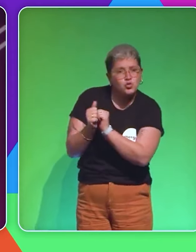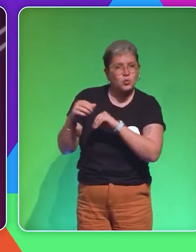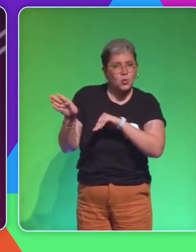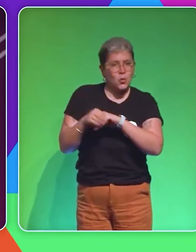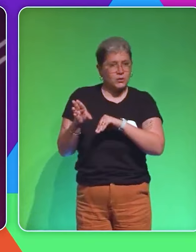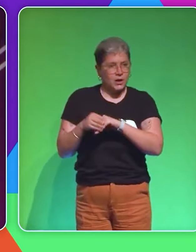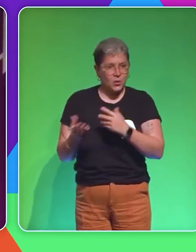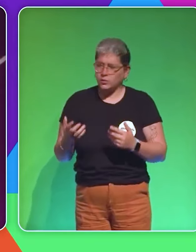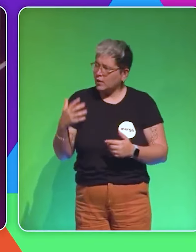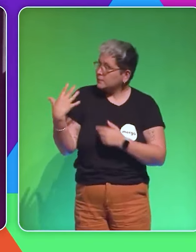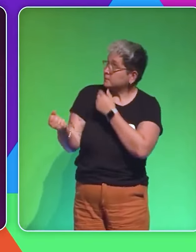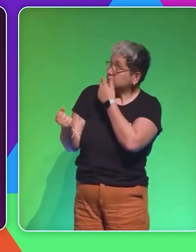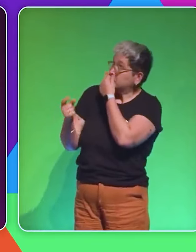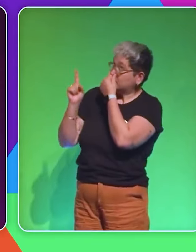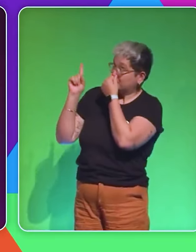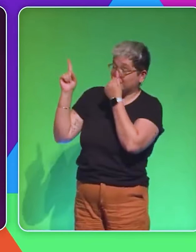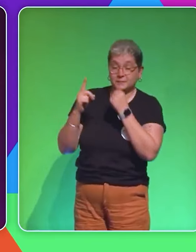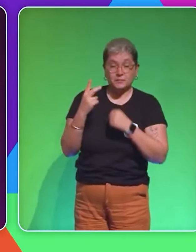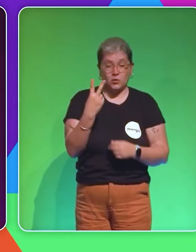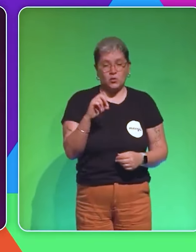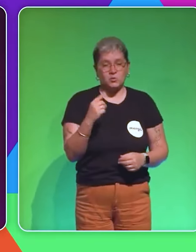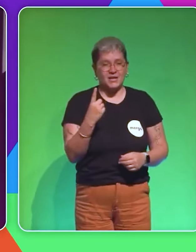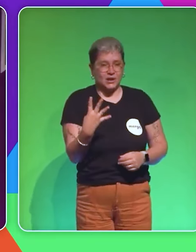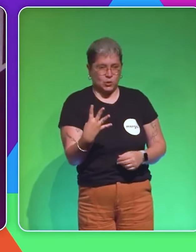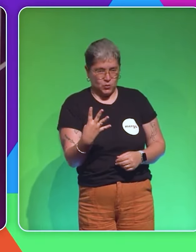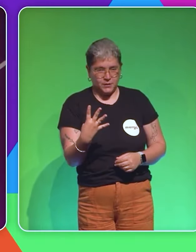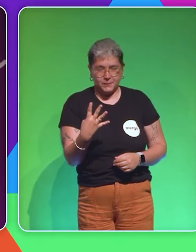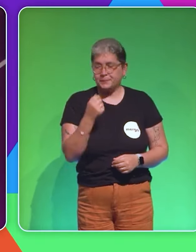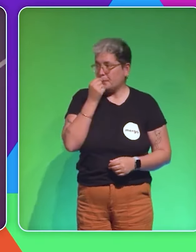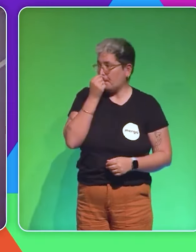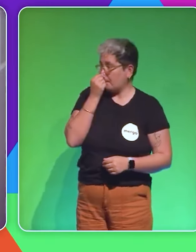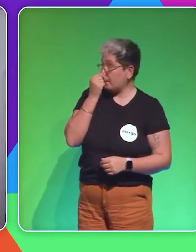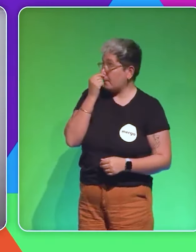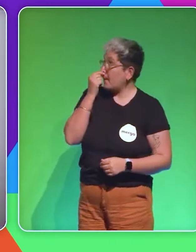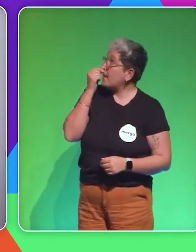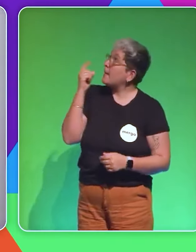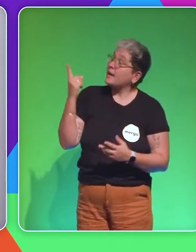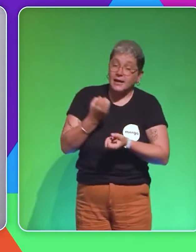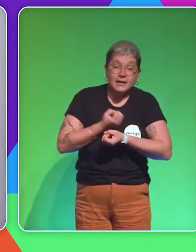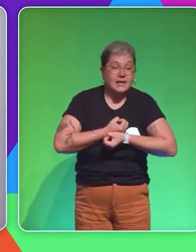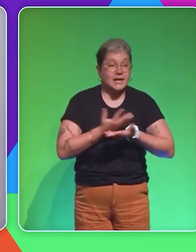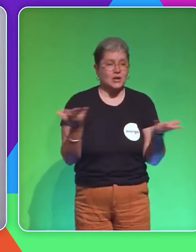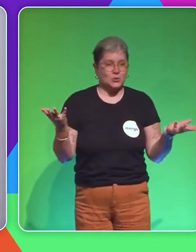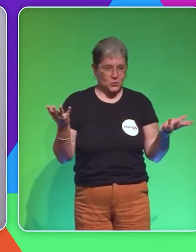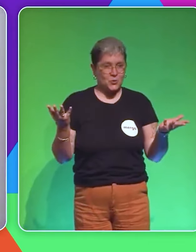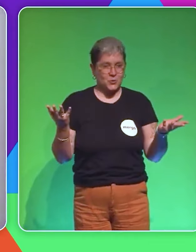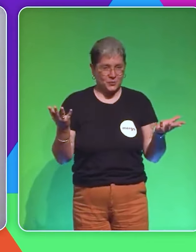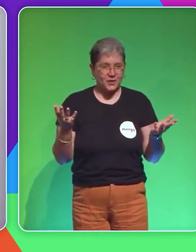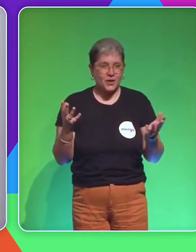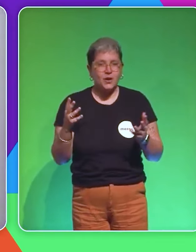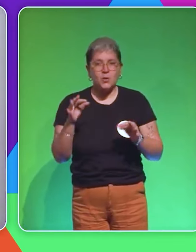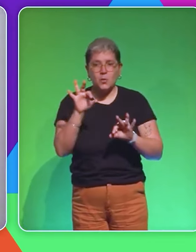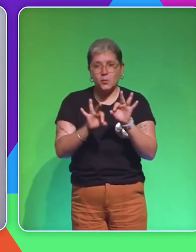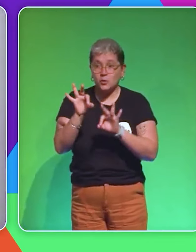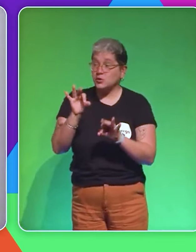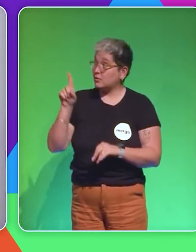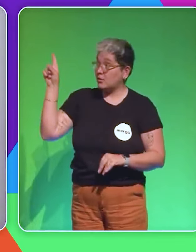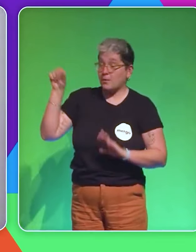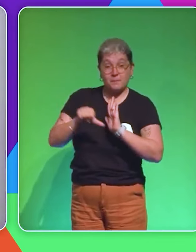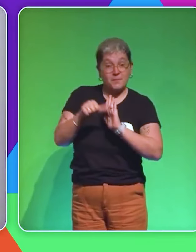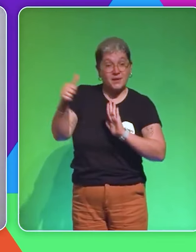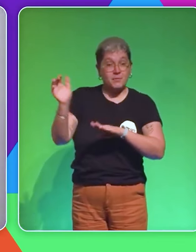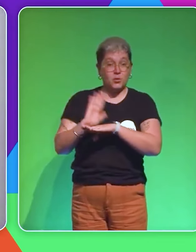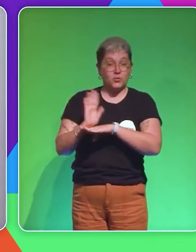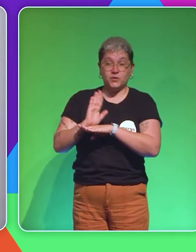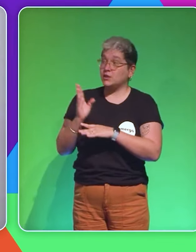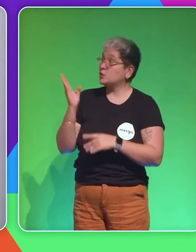falei vamos fazer e lançamos em 2014 E aí eu lancei o projeto eh esse daí foi o primeiro vídeo que eu